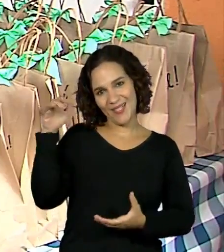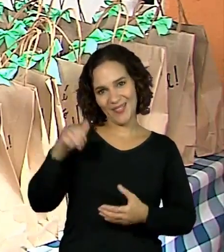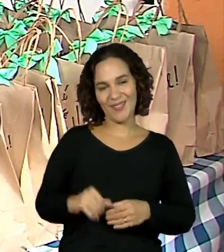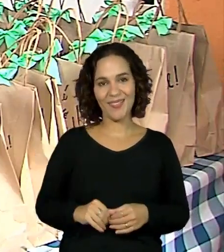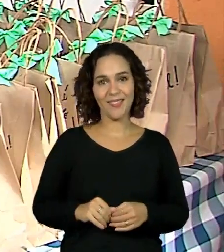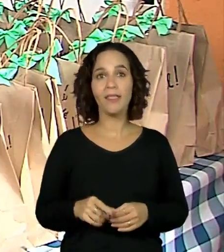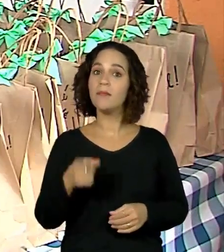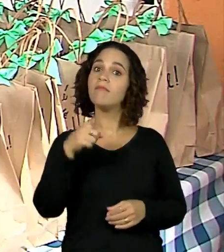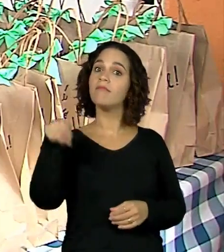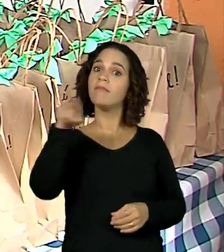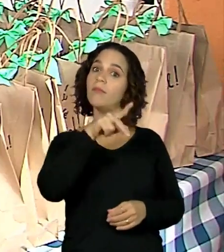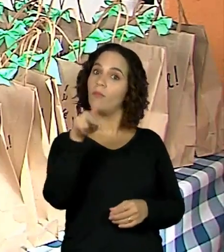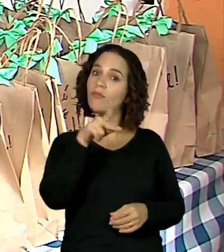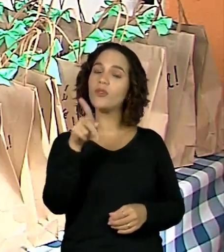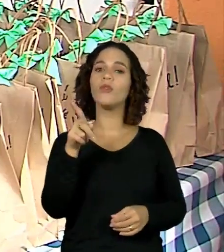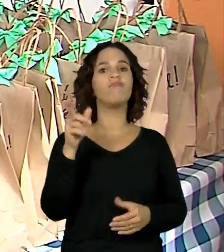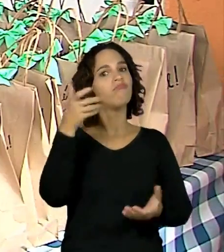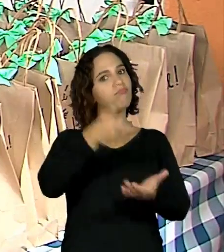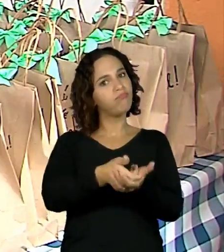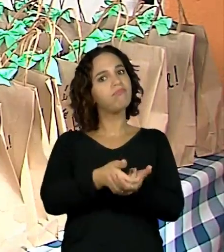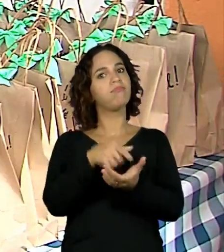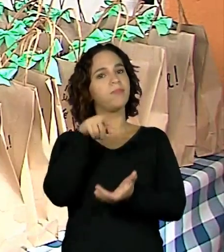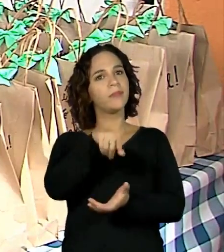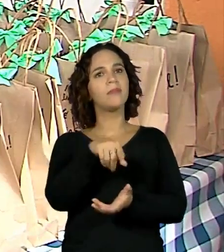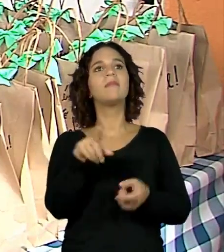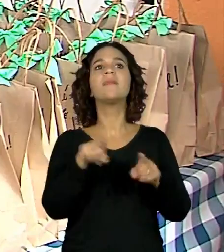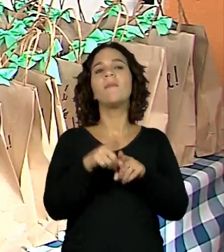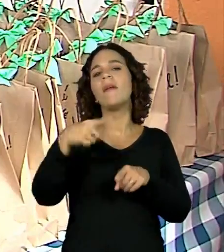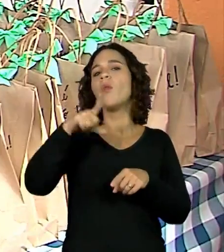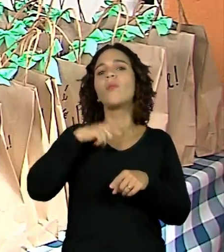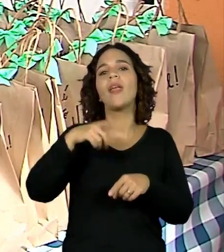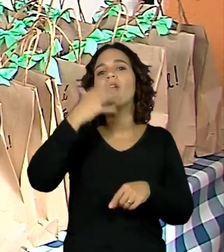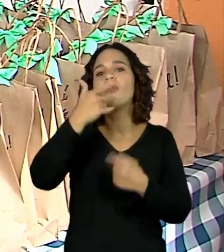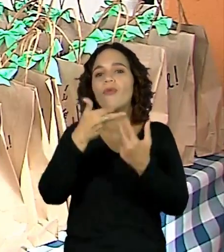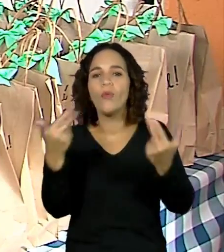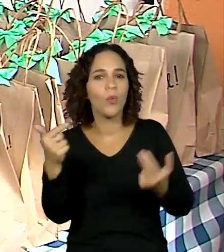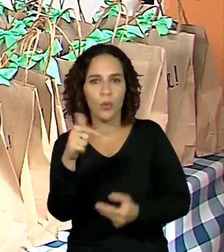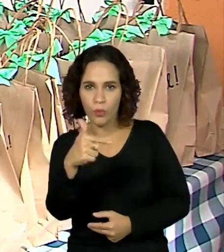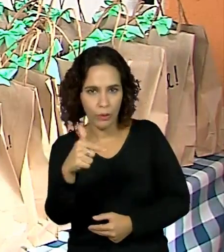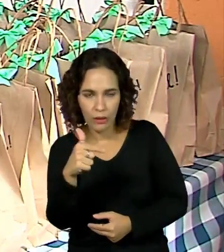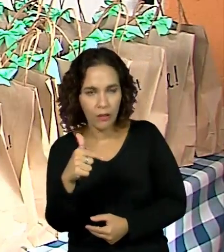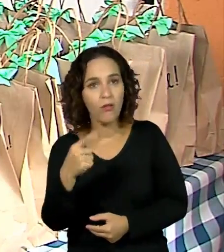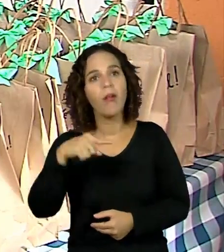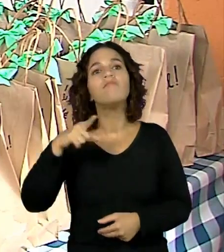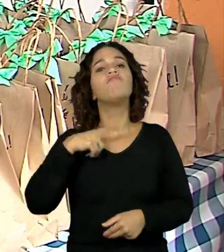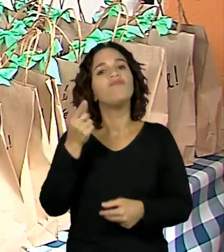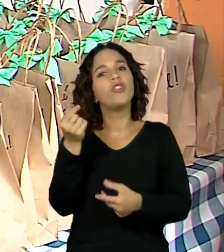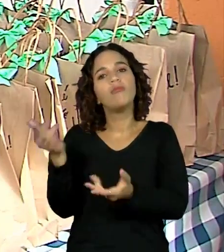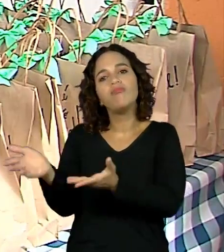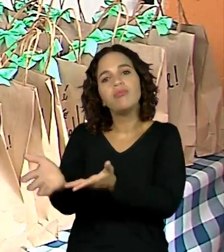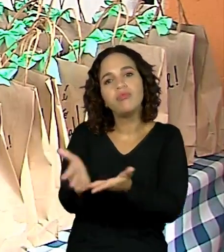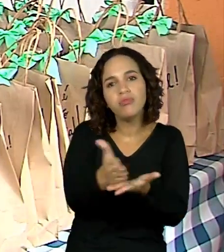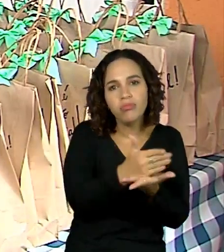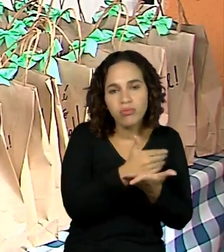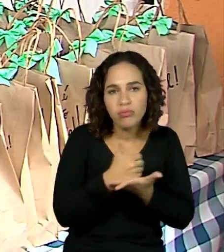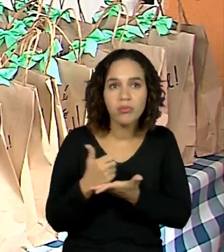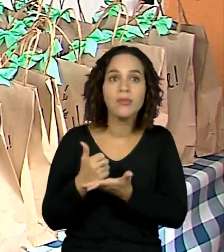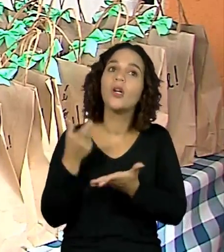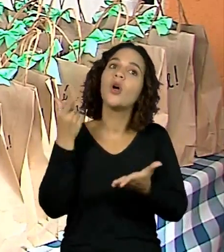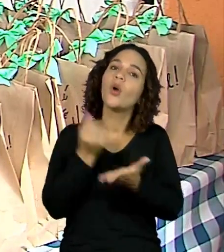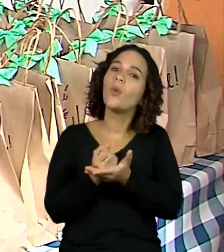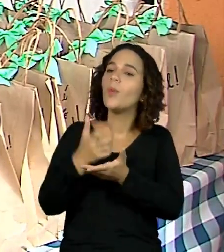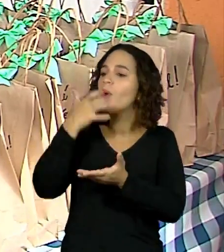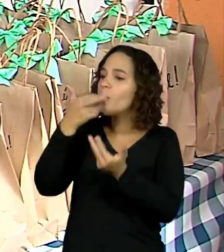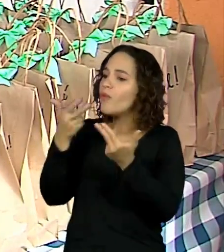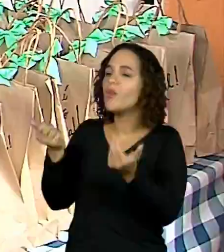eles que bancaram isso. E aí, como a gente não planta fruta, a gente fez um rateio e comprou um pouco